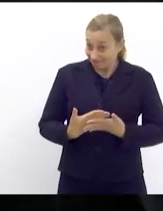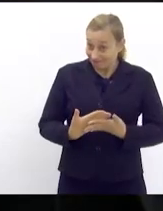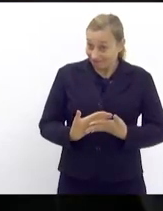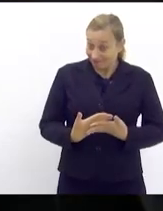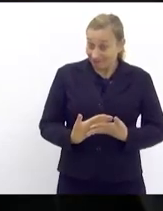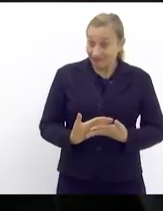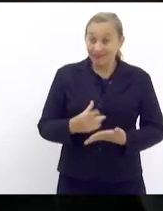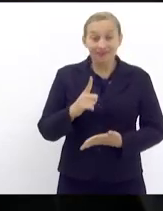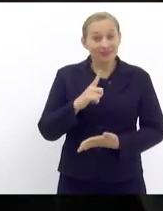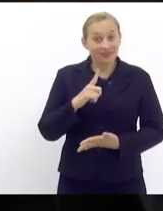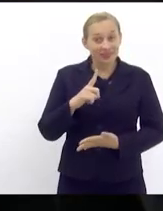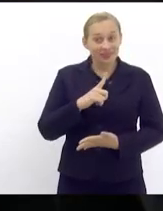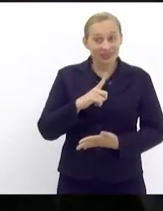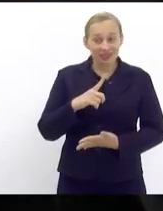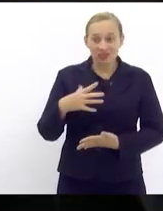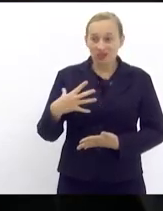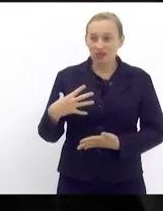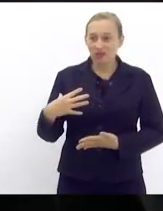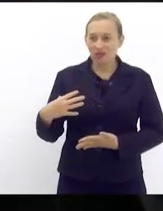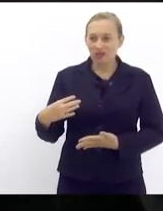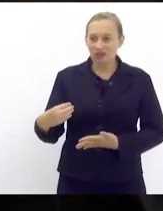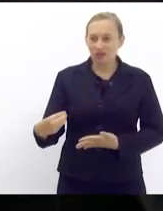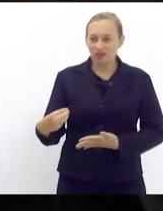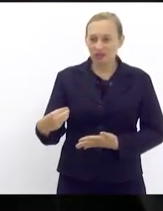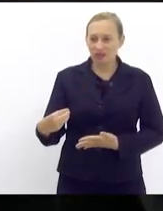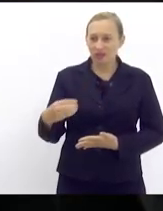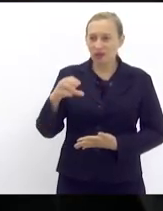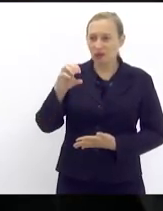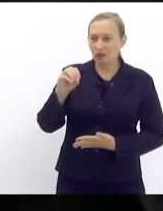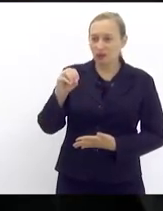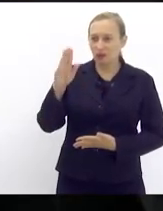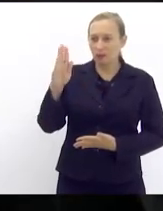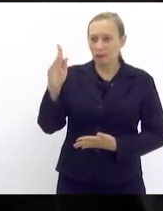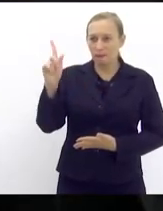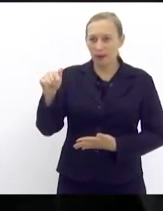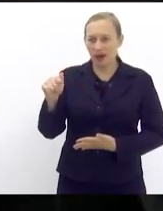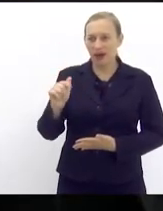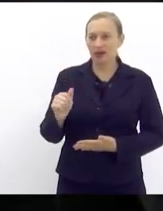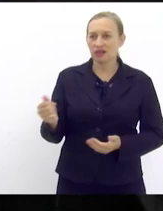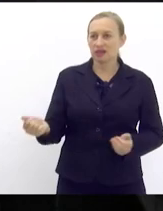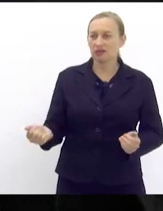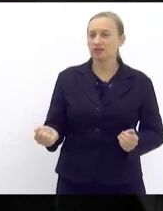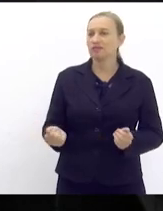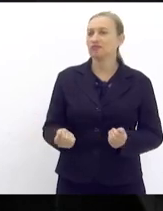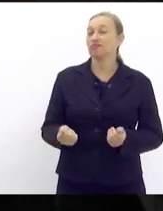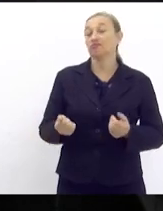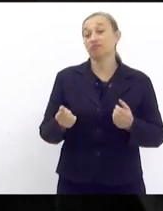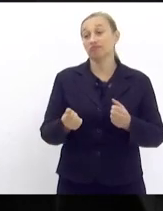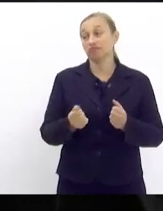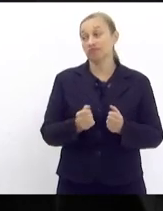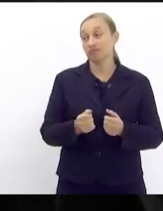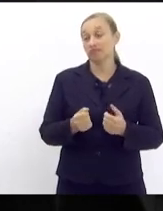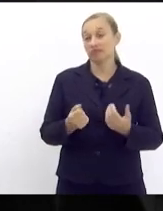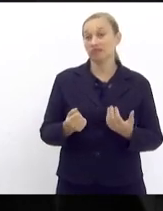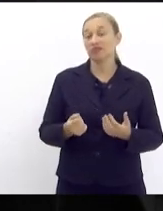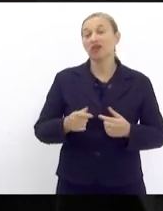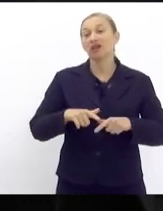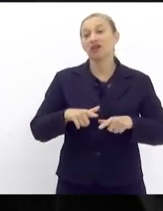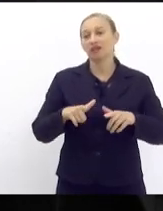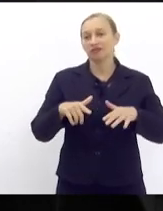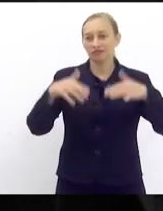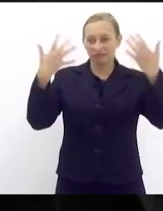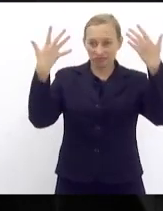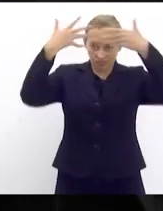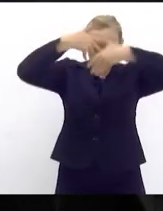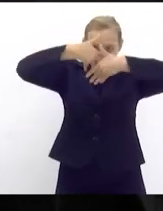de ter uma filha de Obá presidindo os trabalhos da sua casa no final